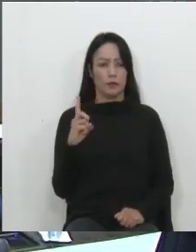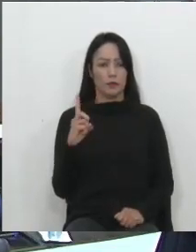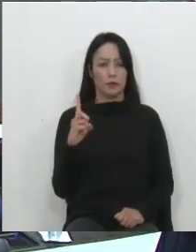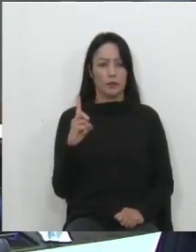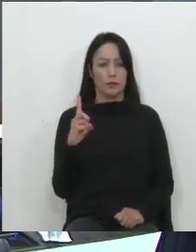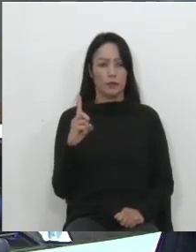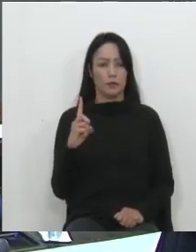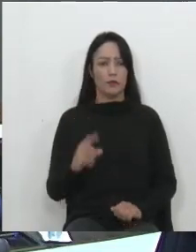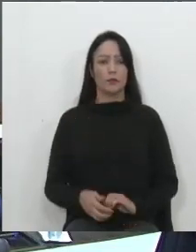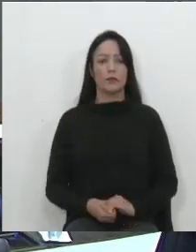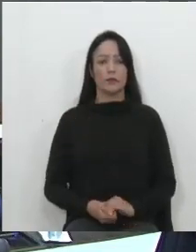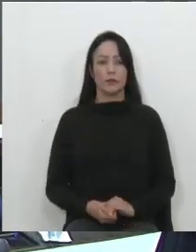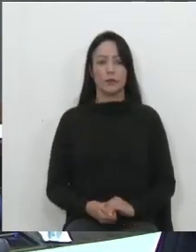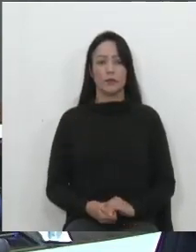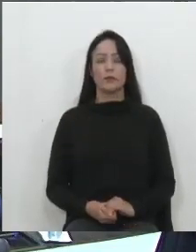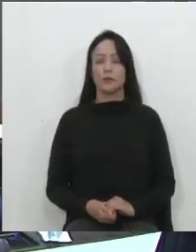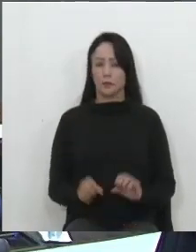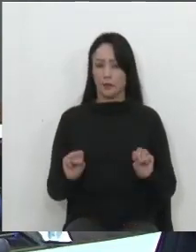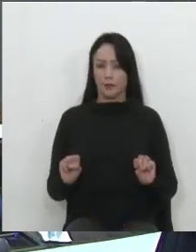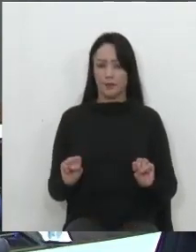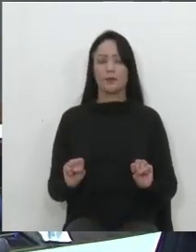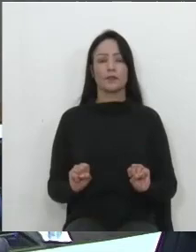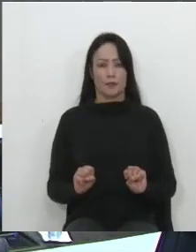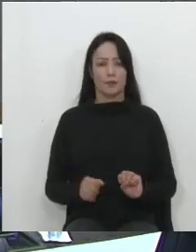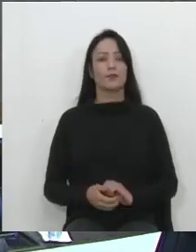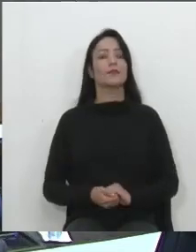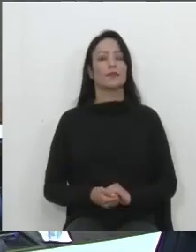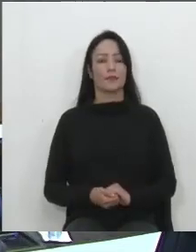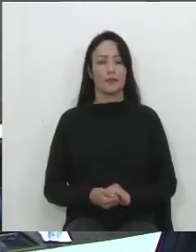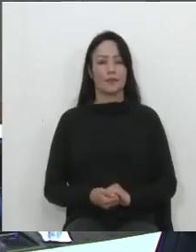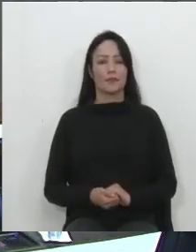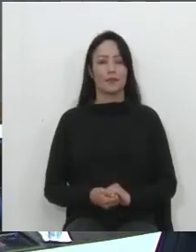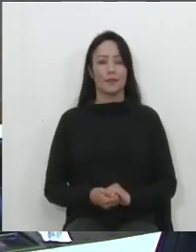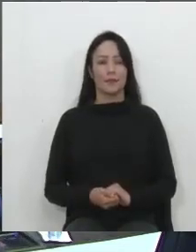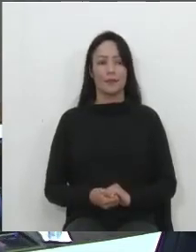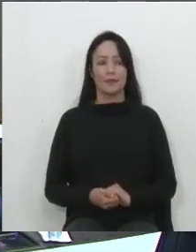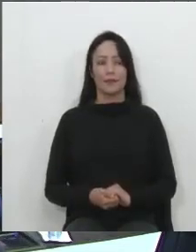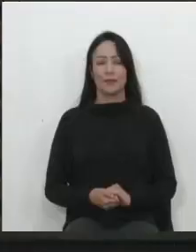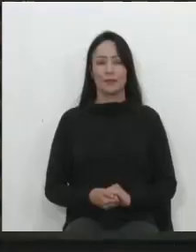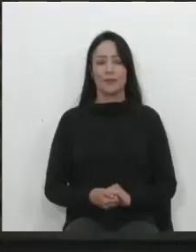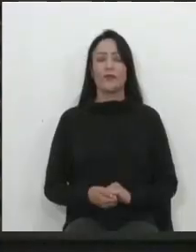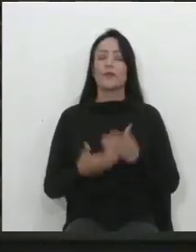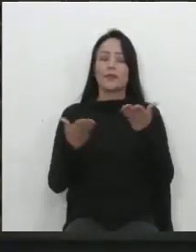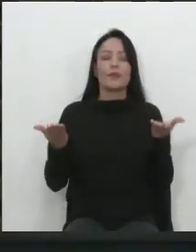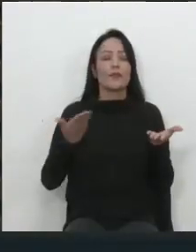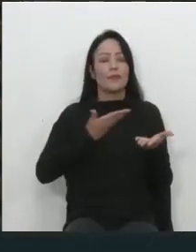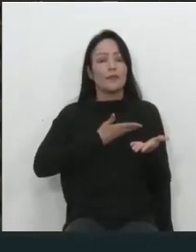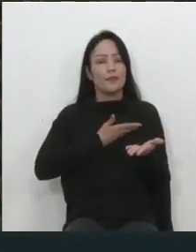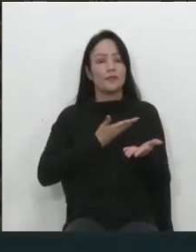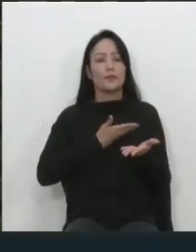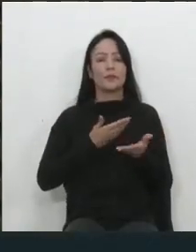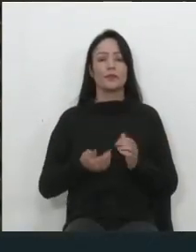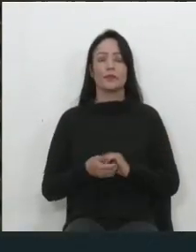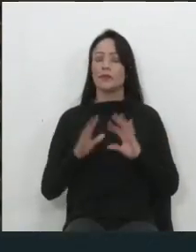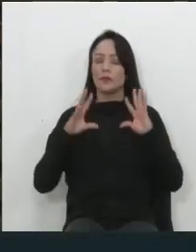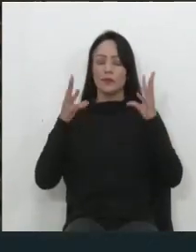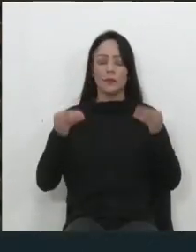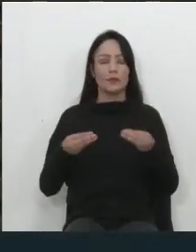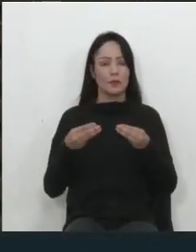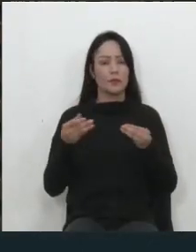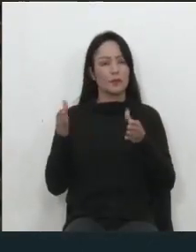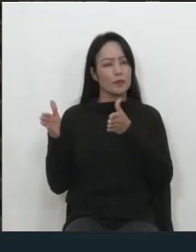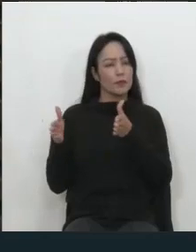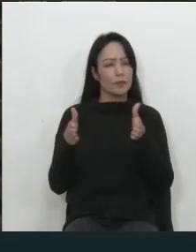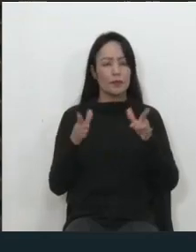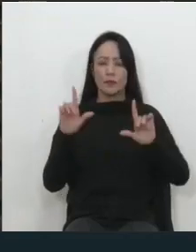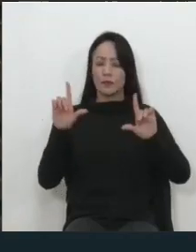Pelo 151, vereador. Pode ser? Pode, claro. Caros colegas, todos que me assistem aqui pela